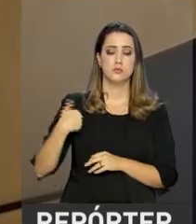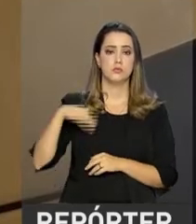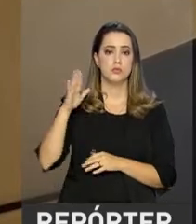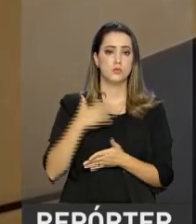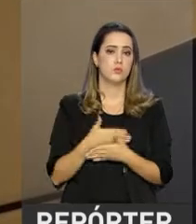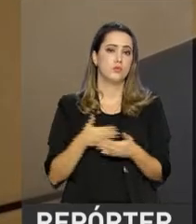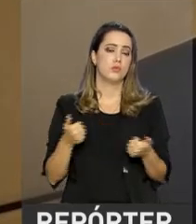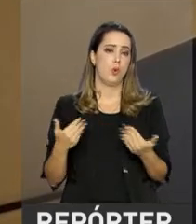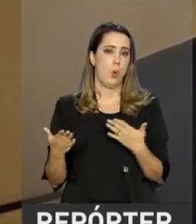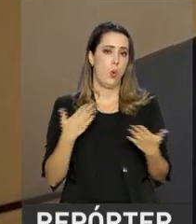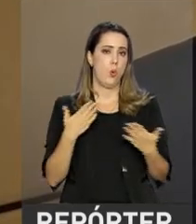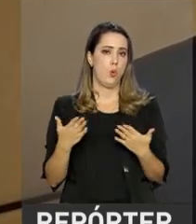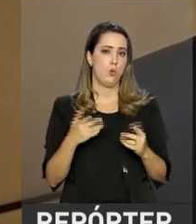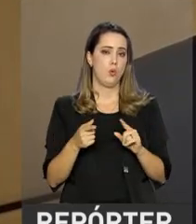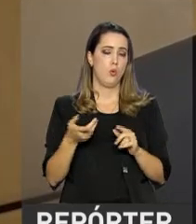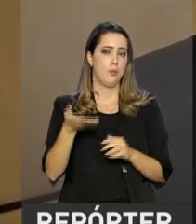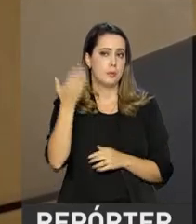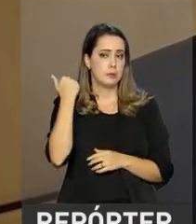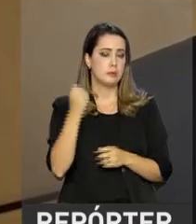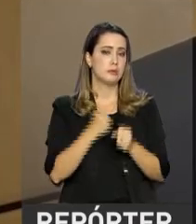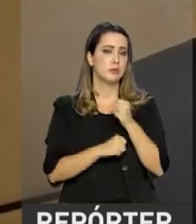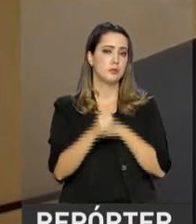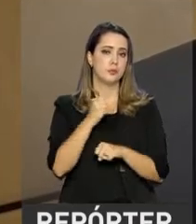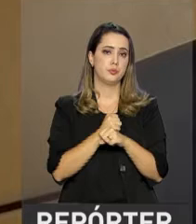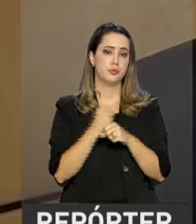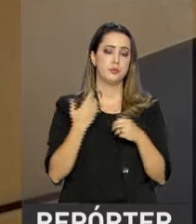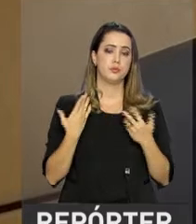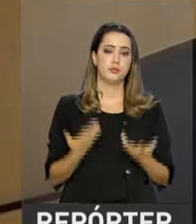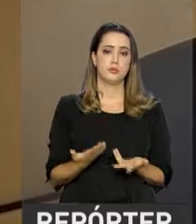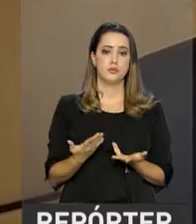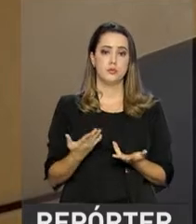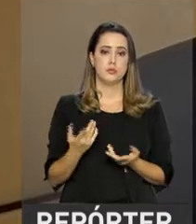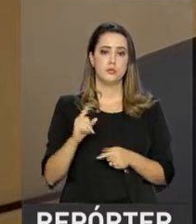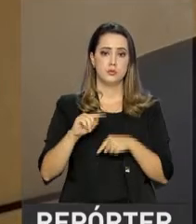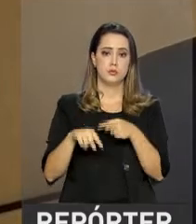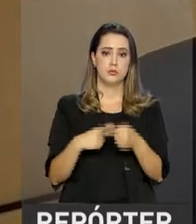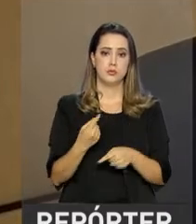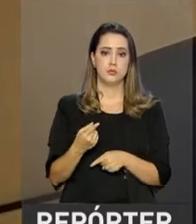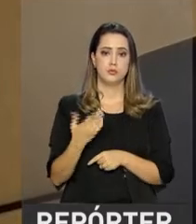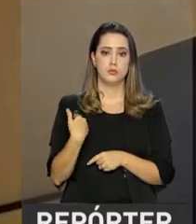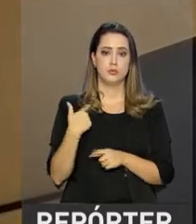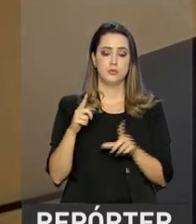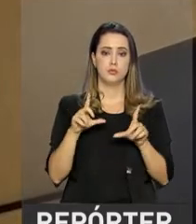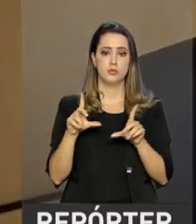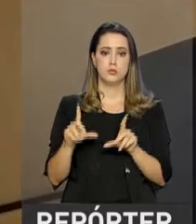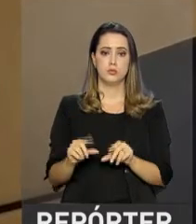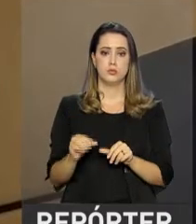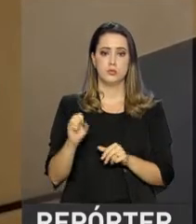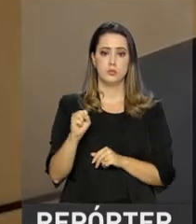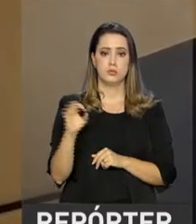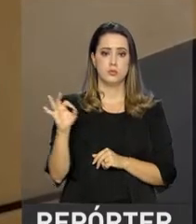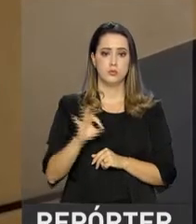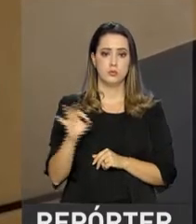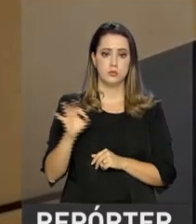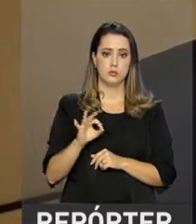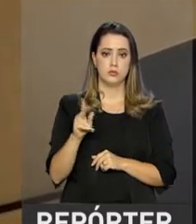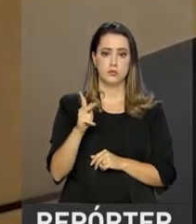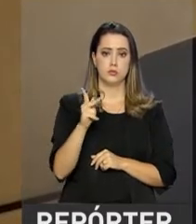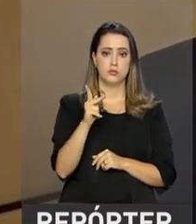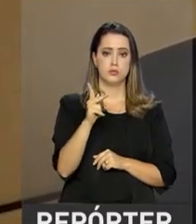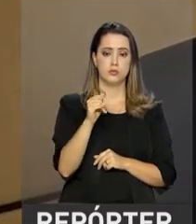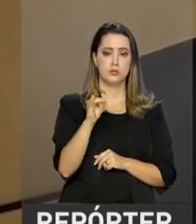do que no ano passado 2017 depois de uma queda de quase 8 por cento do pib